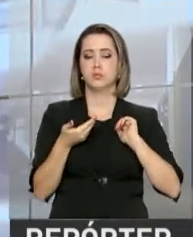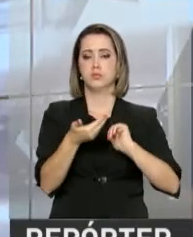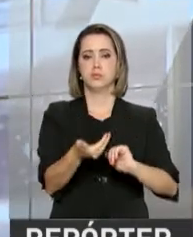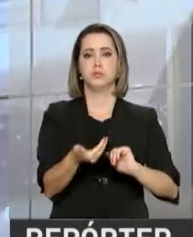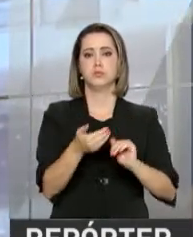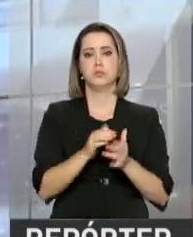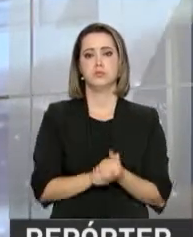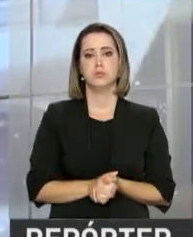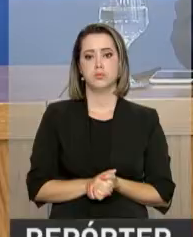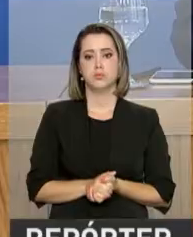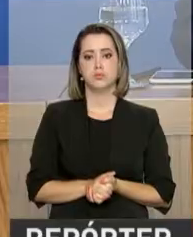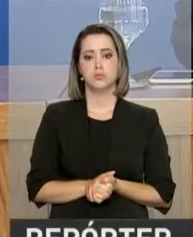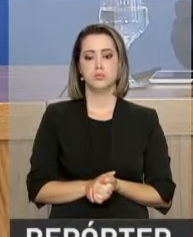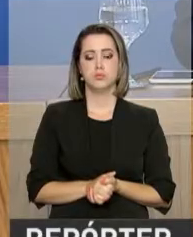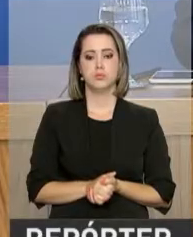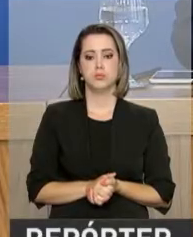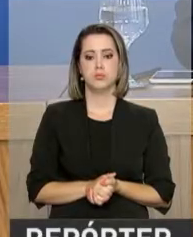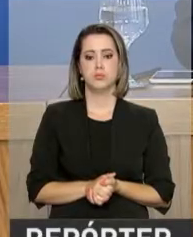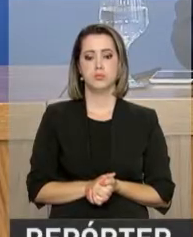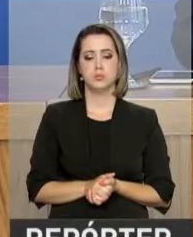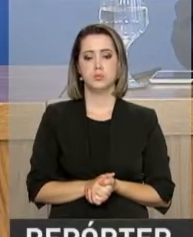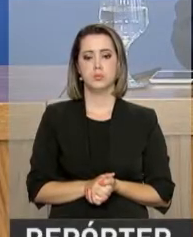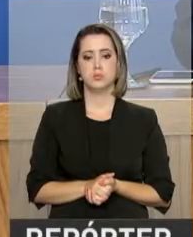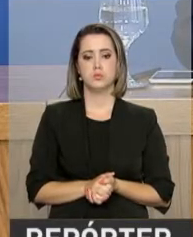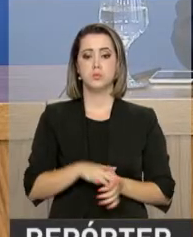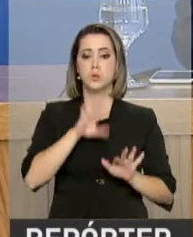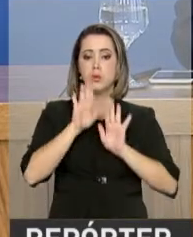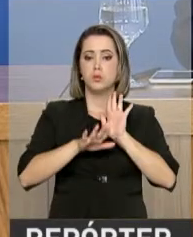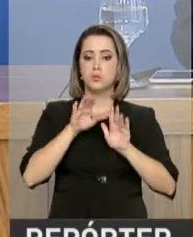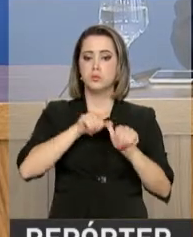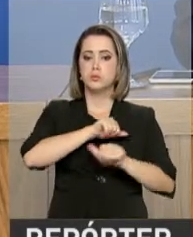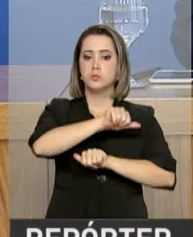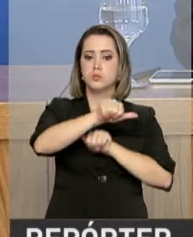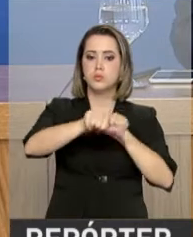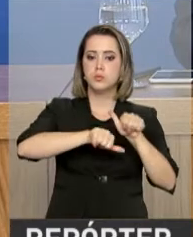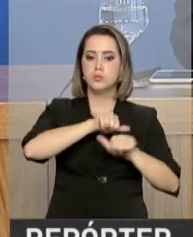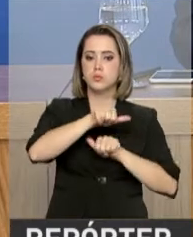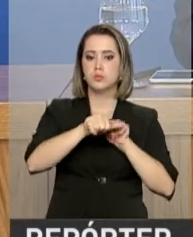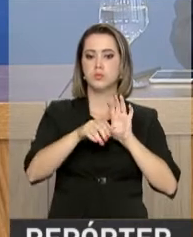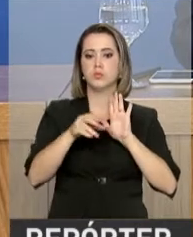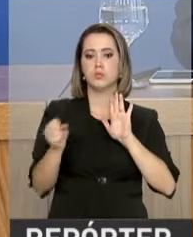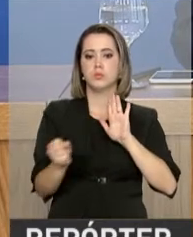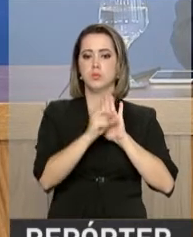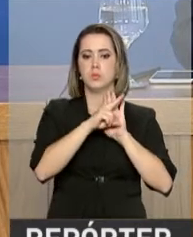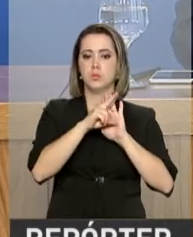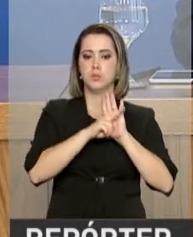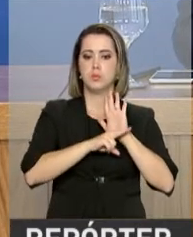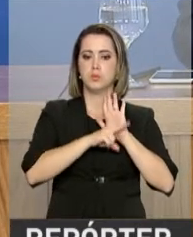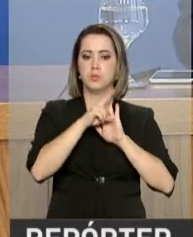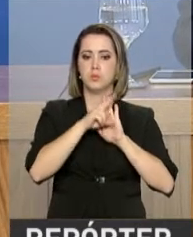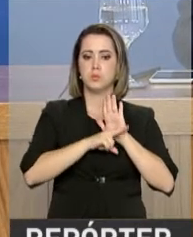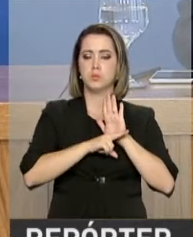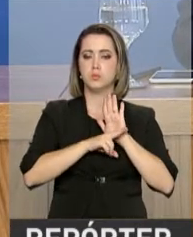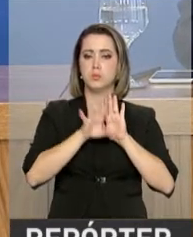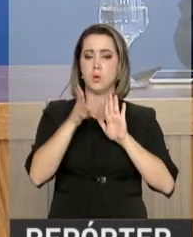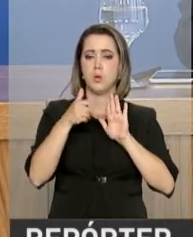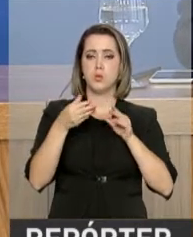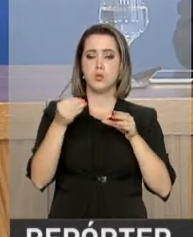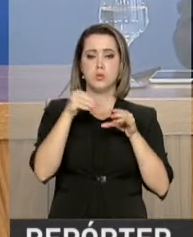congresso nacional algumas mudanças ocorridas tão dentro